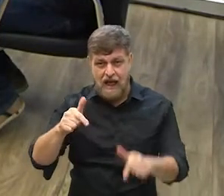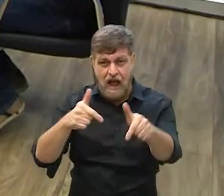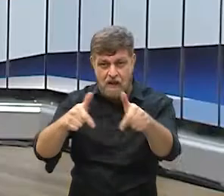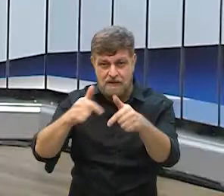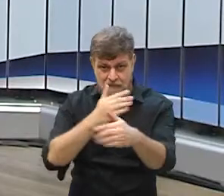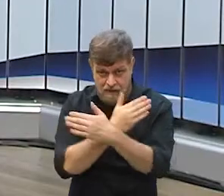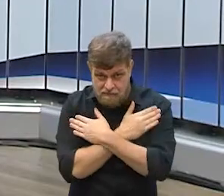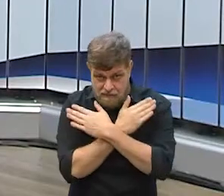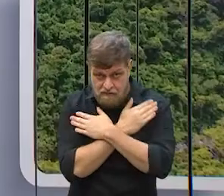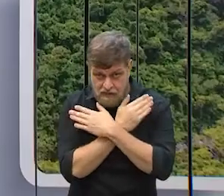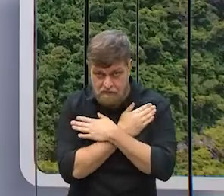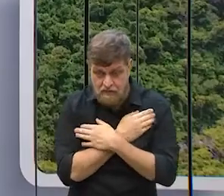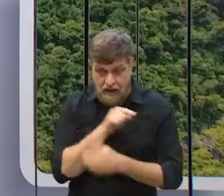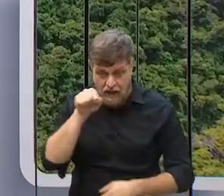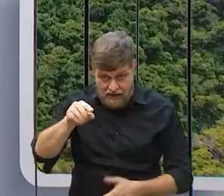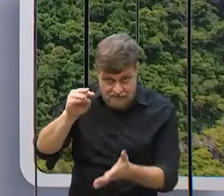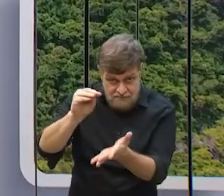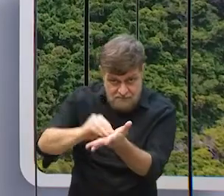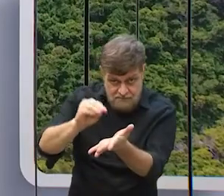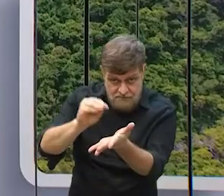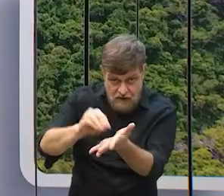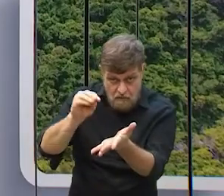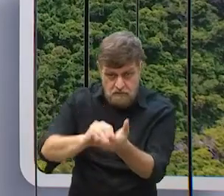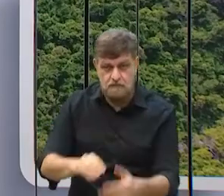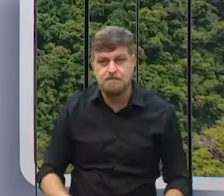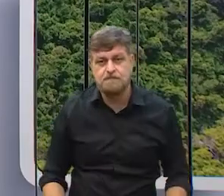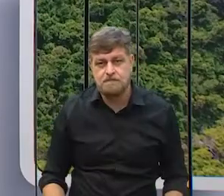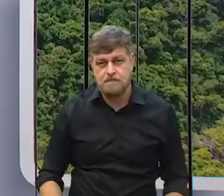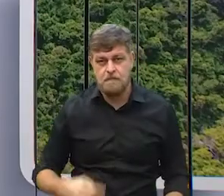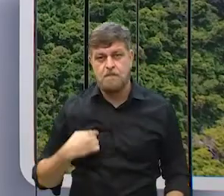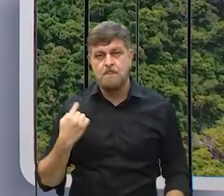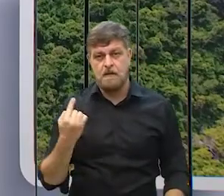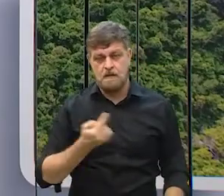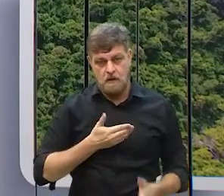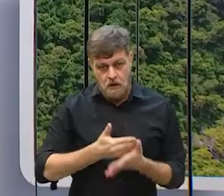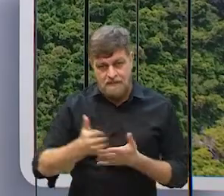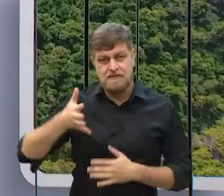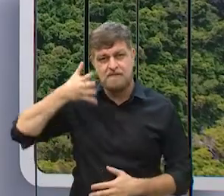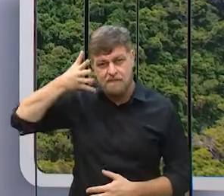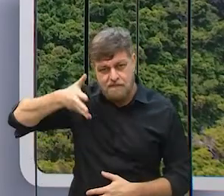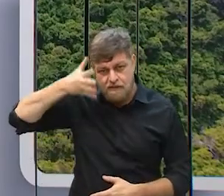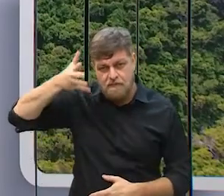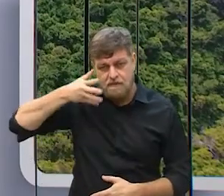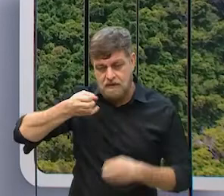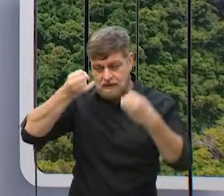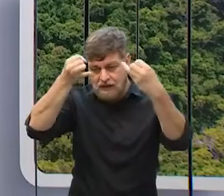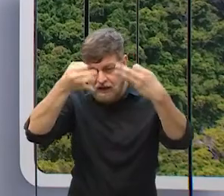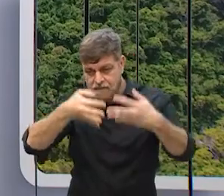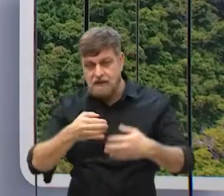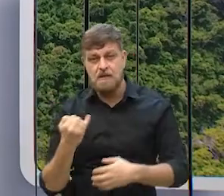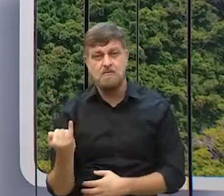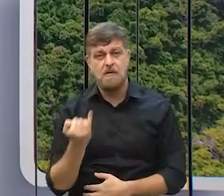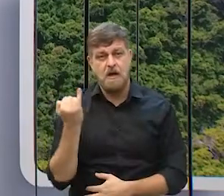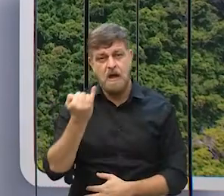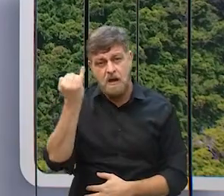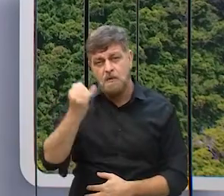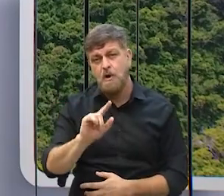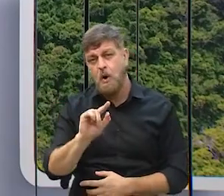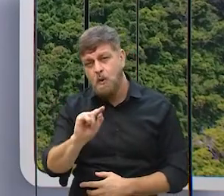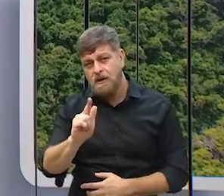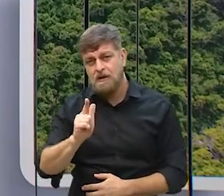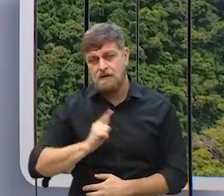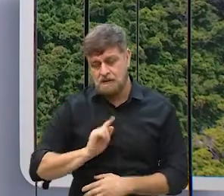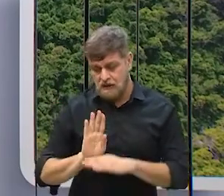no distrito? Com certeza. Tanto que nós abrimos a nossa fala aqui dizendo da importância que tem